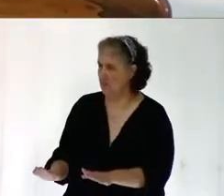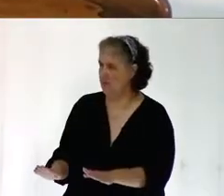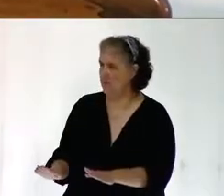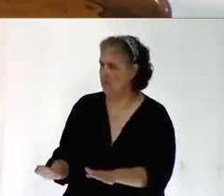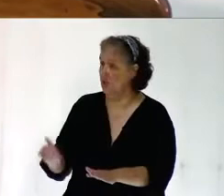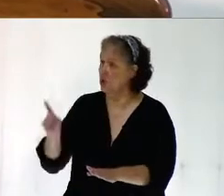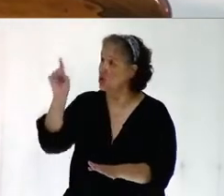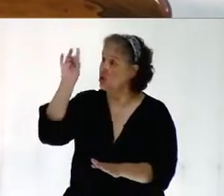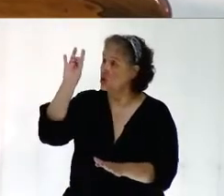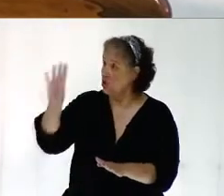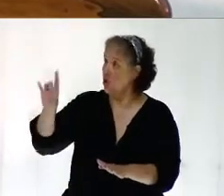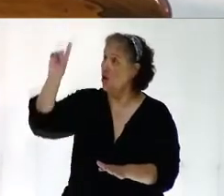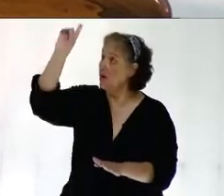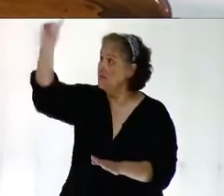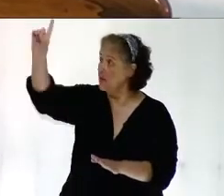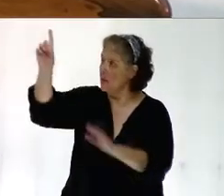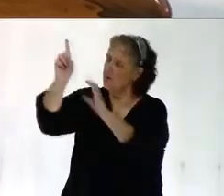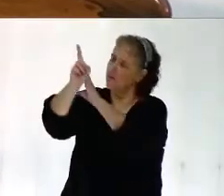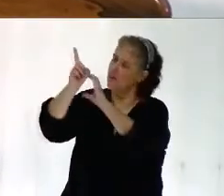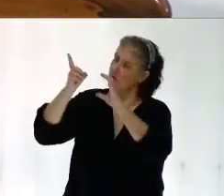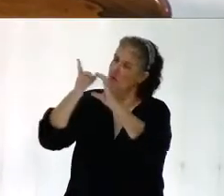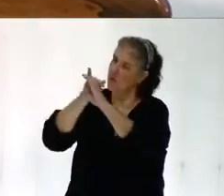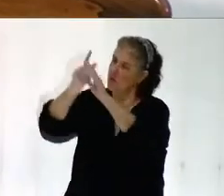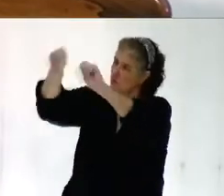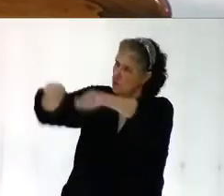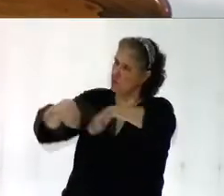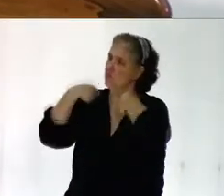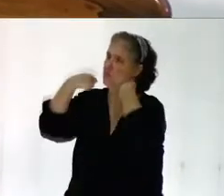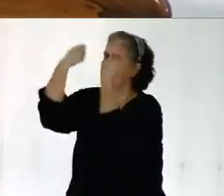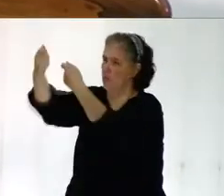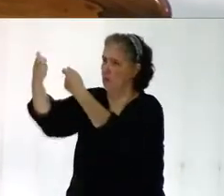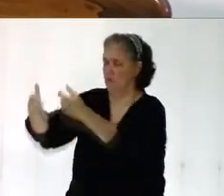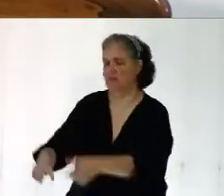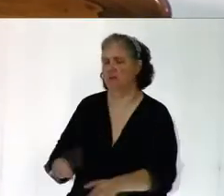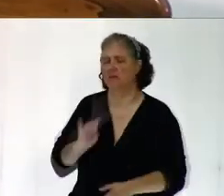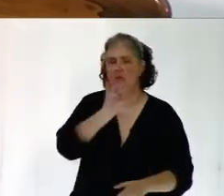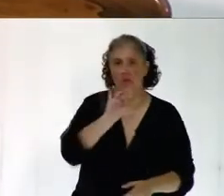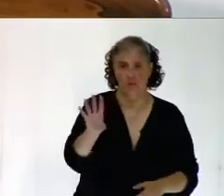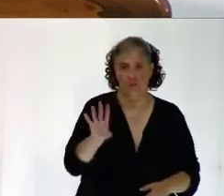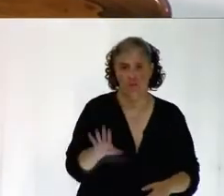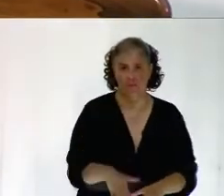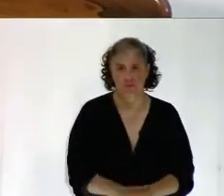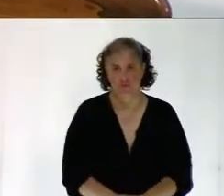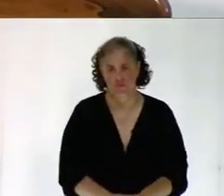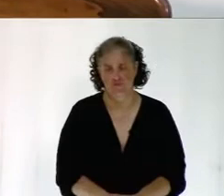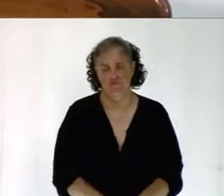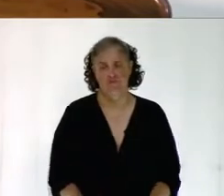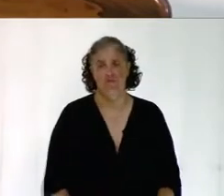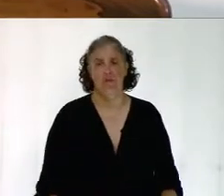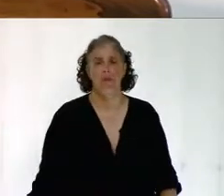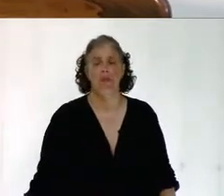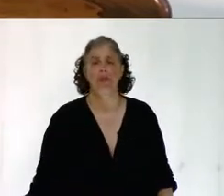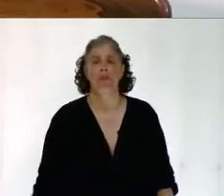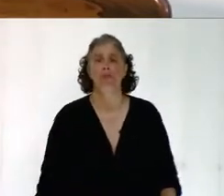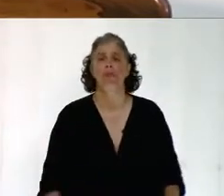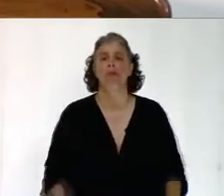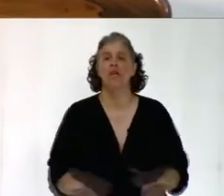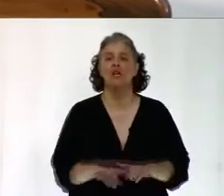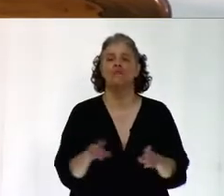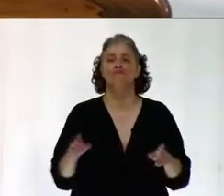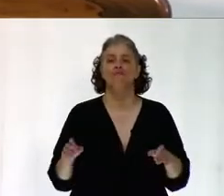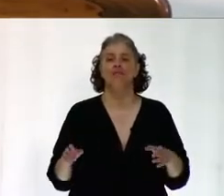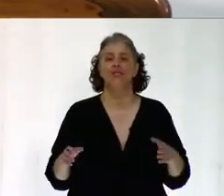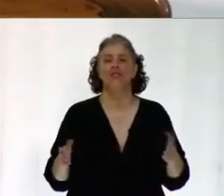só a ele darás culto vou repetir lentamente porque talvez